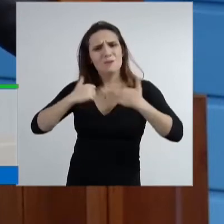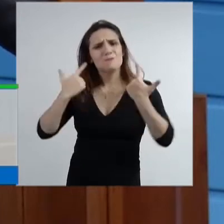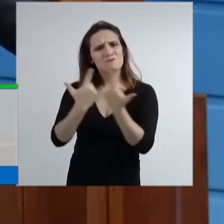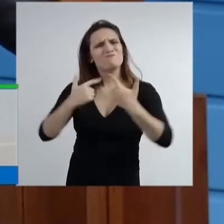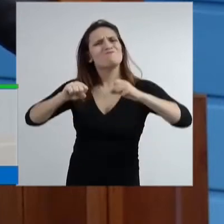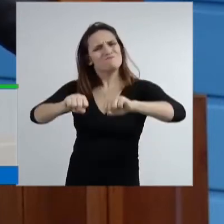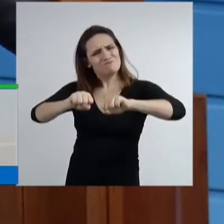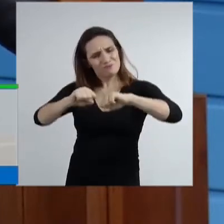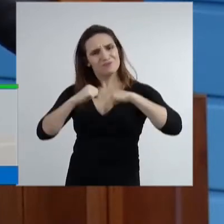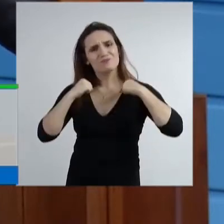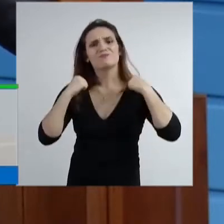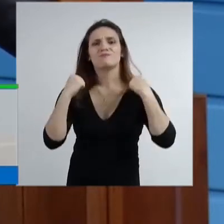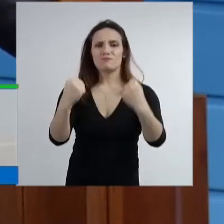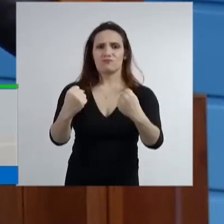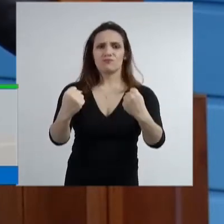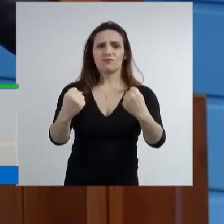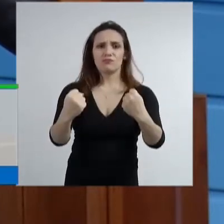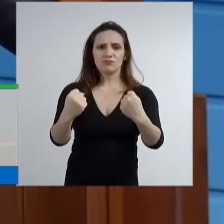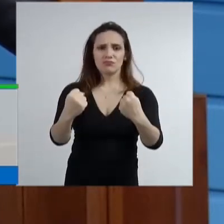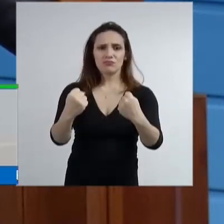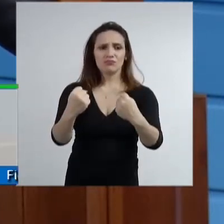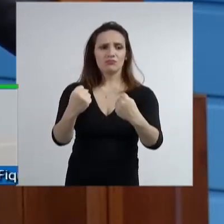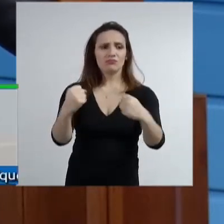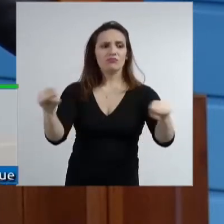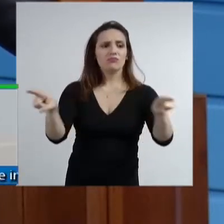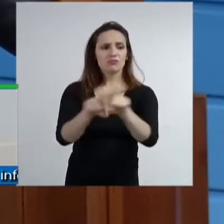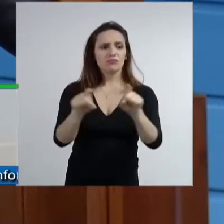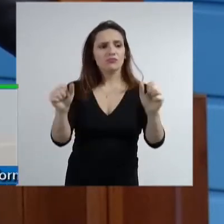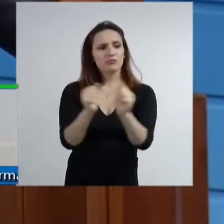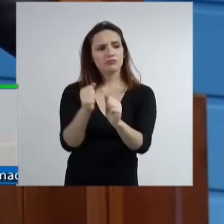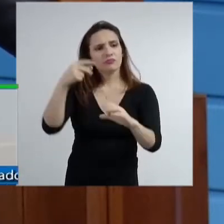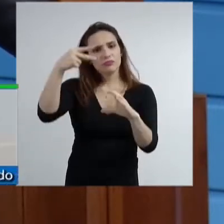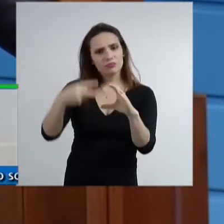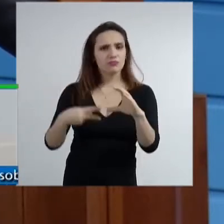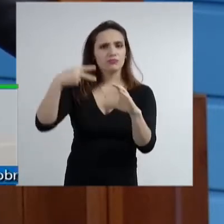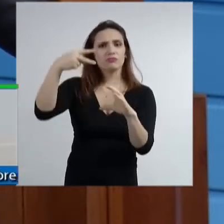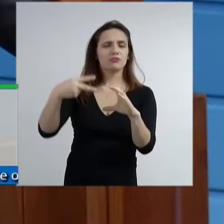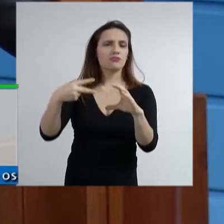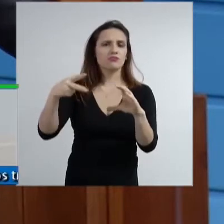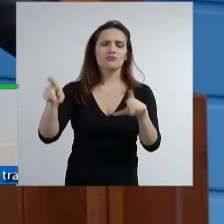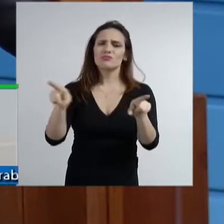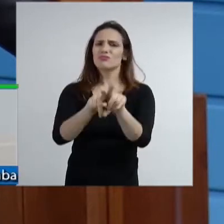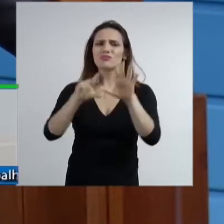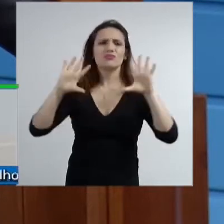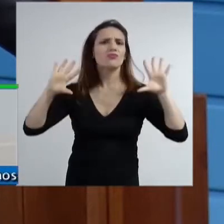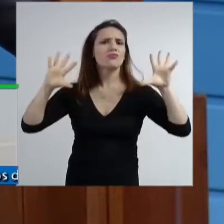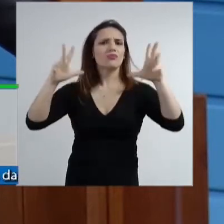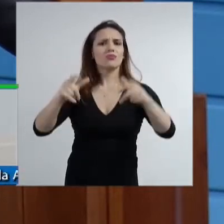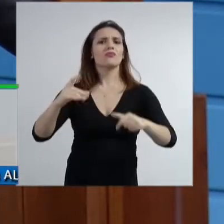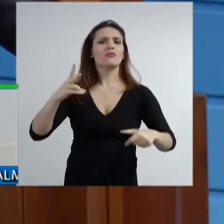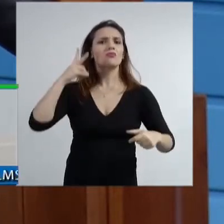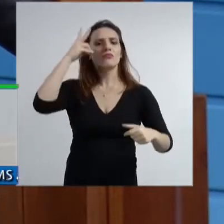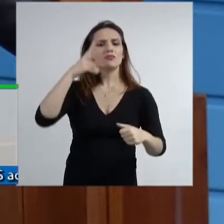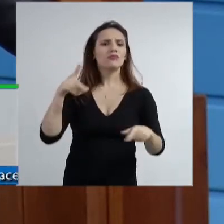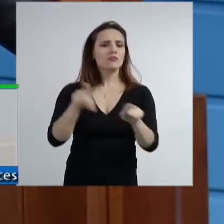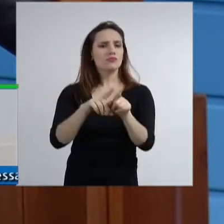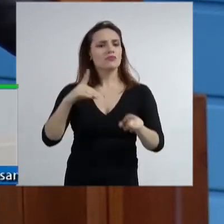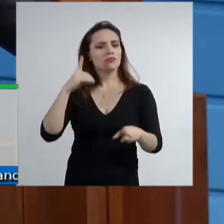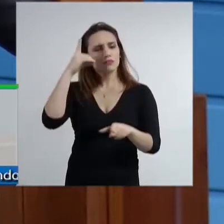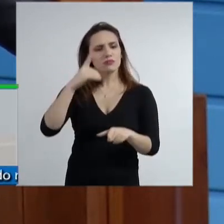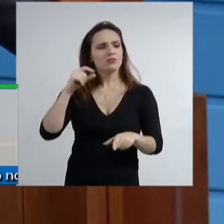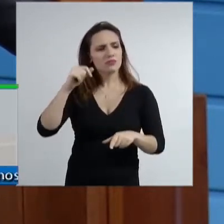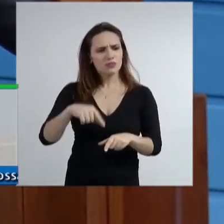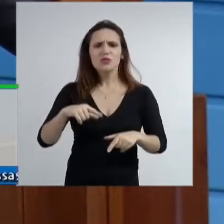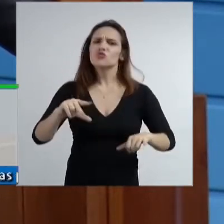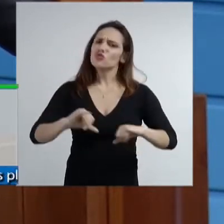Leis fez, apoiado pela Câmara Municipal, por todos os vereadores e parlamentares que